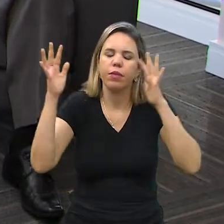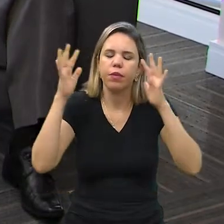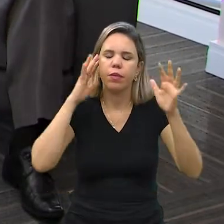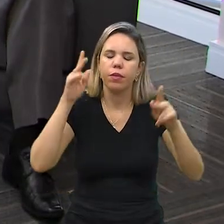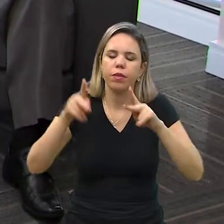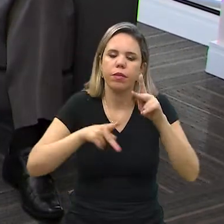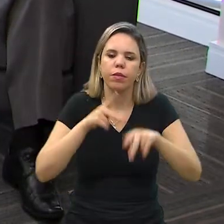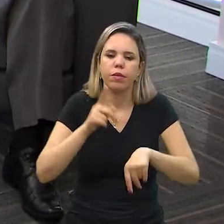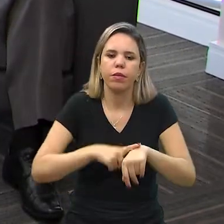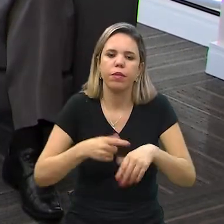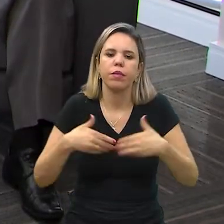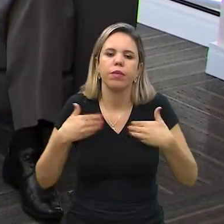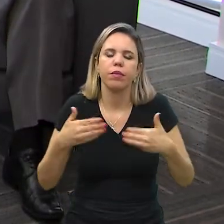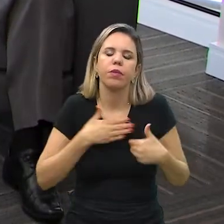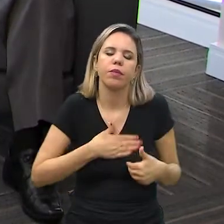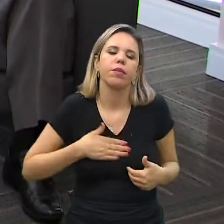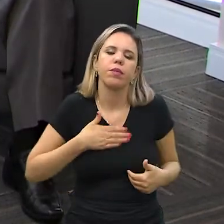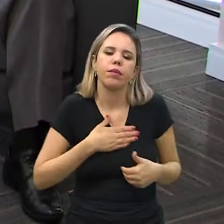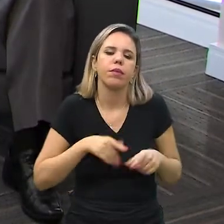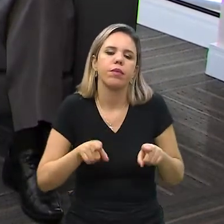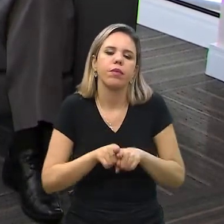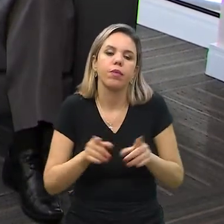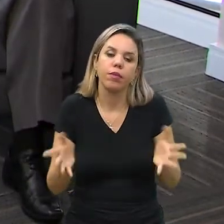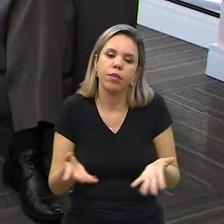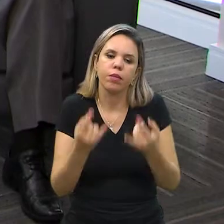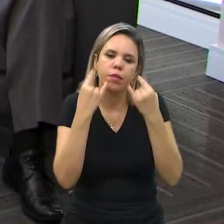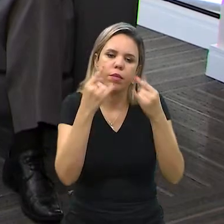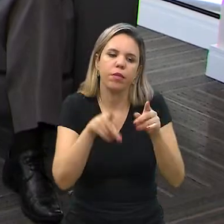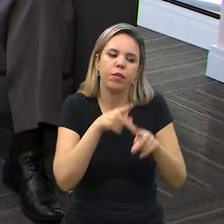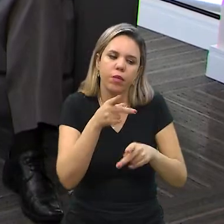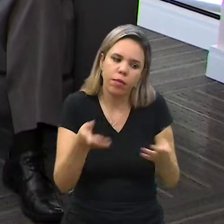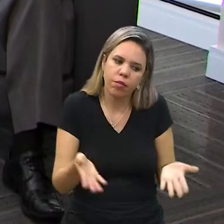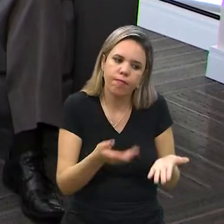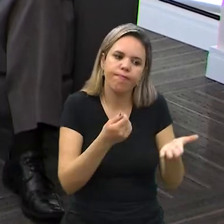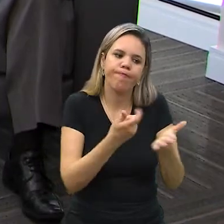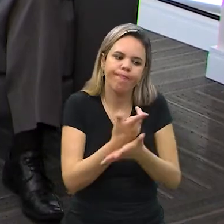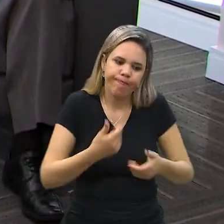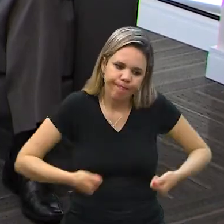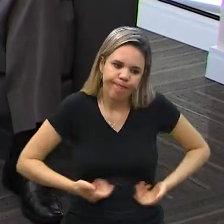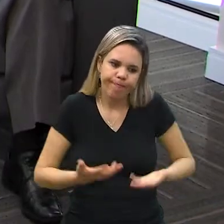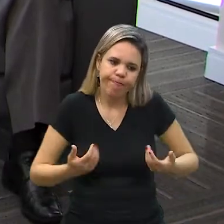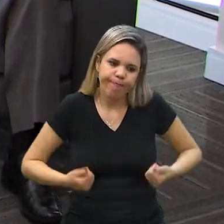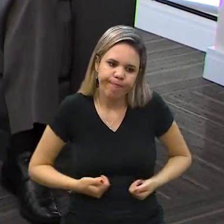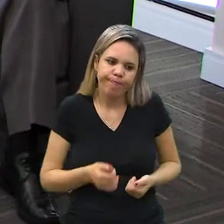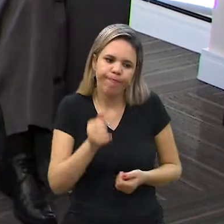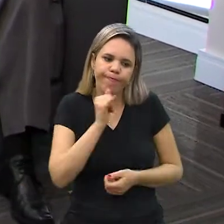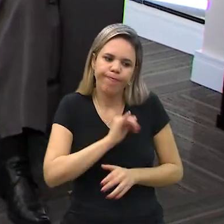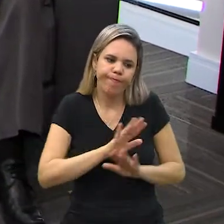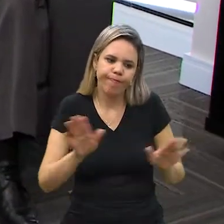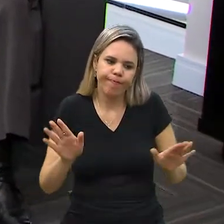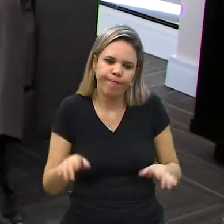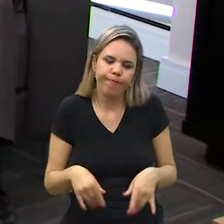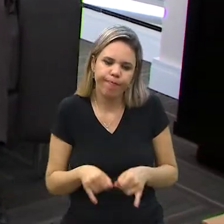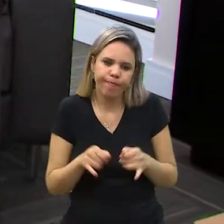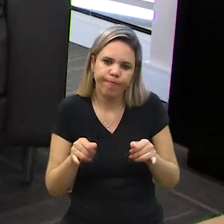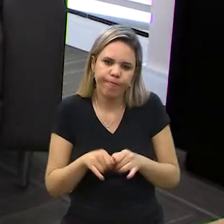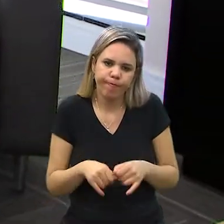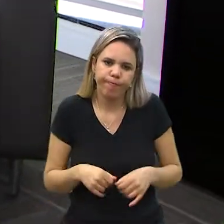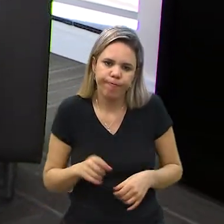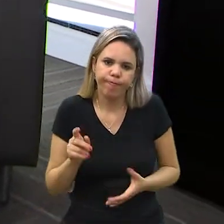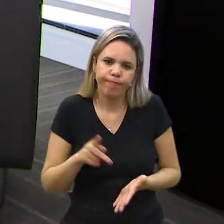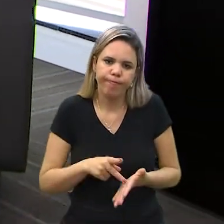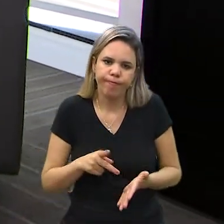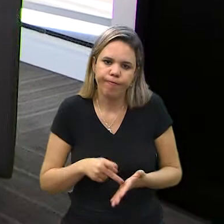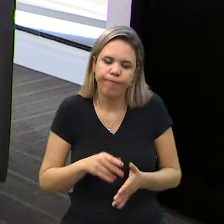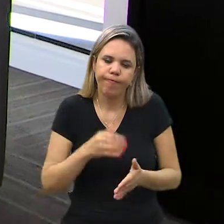talvez, por ser um momento de lazer, também acaba induzindo essa pessoa a fazer uma compra por impulso? Sem dúvida, né? E